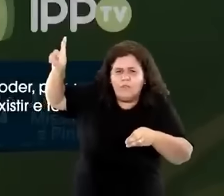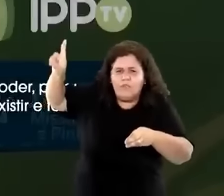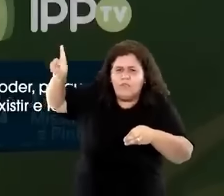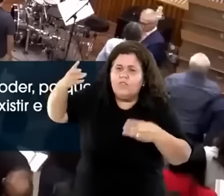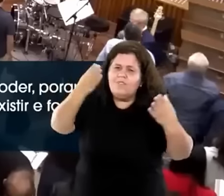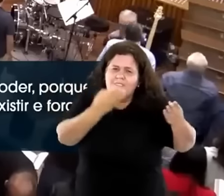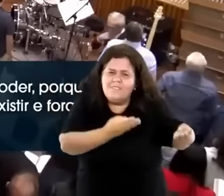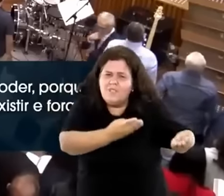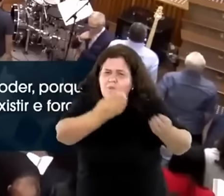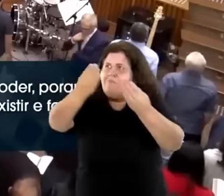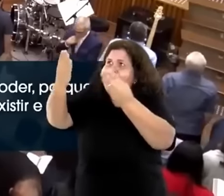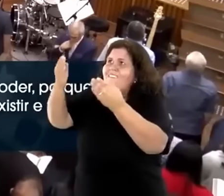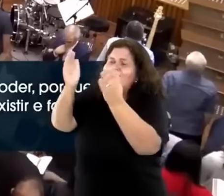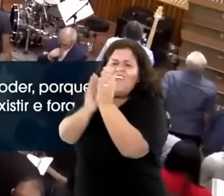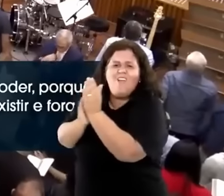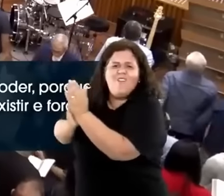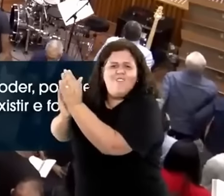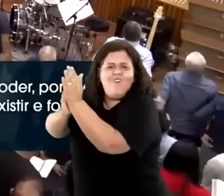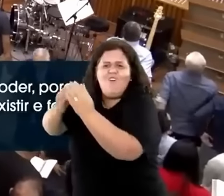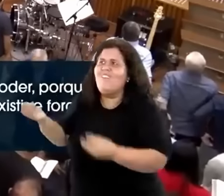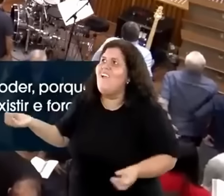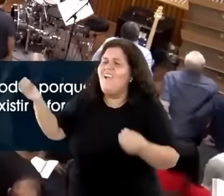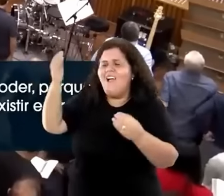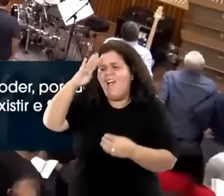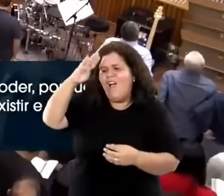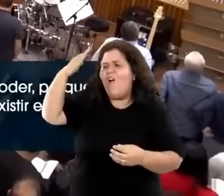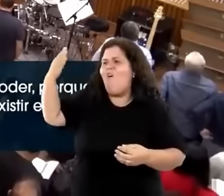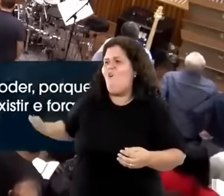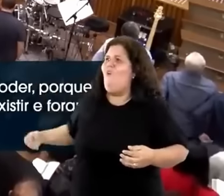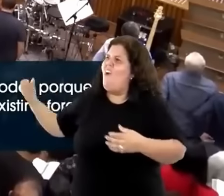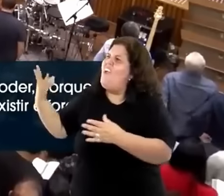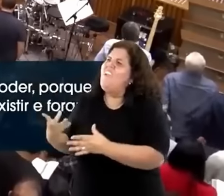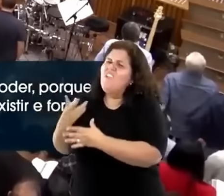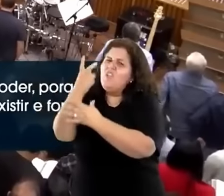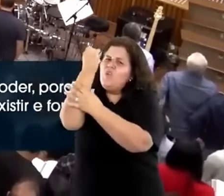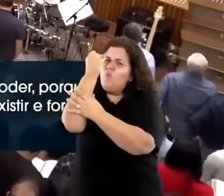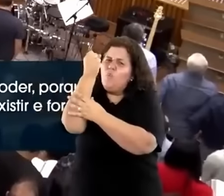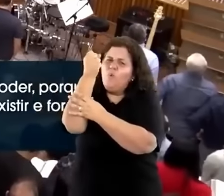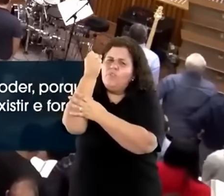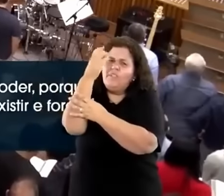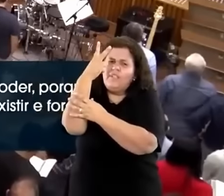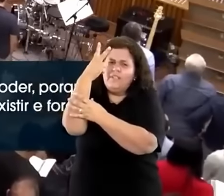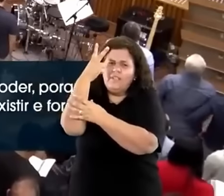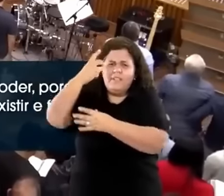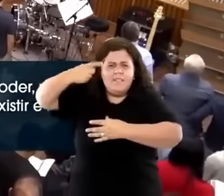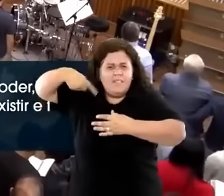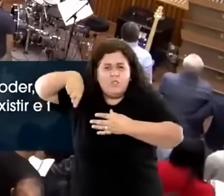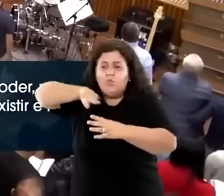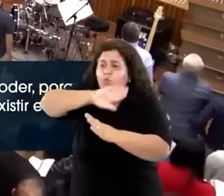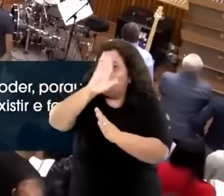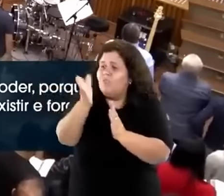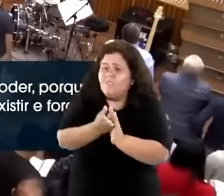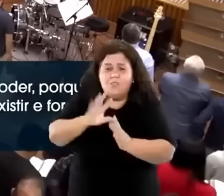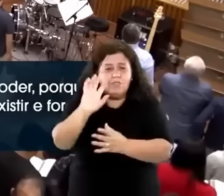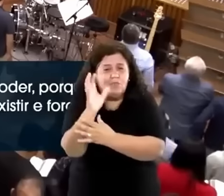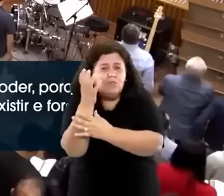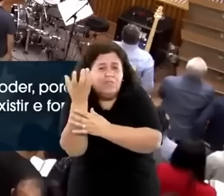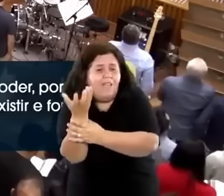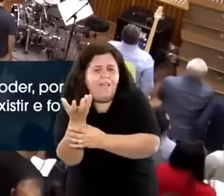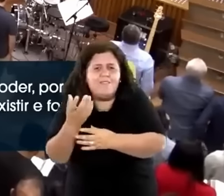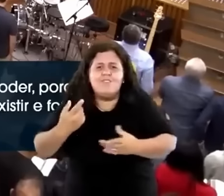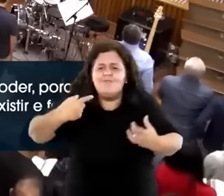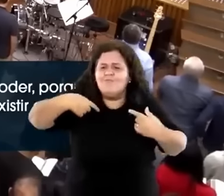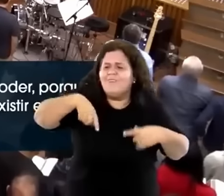glória a honra e o poder porque todas as coisas tu criaste sim por causa da tua